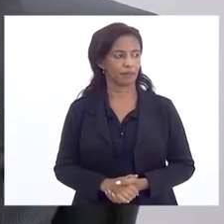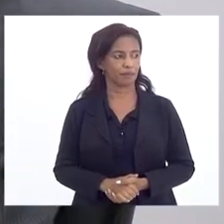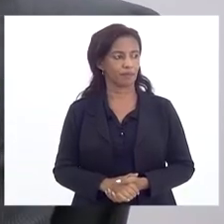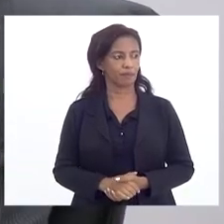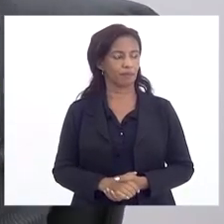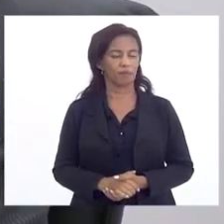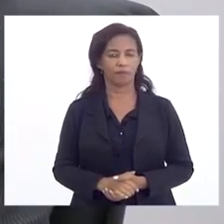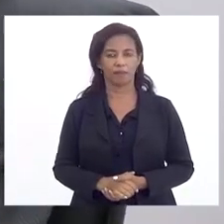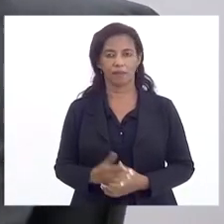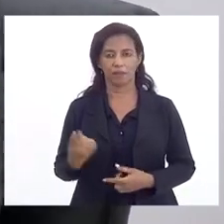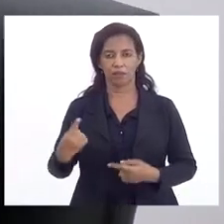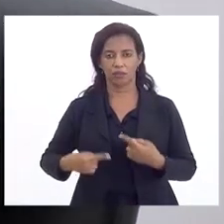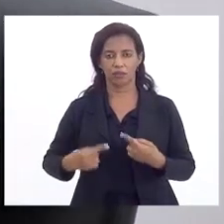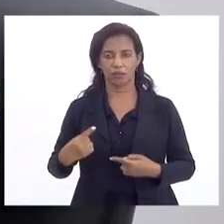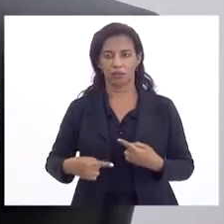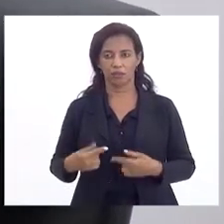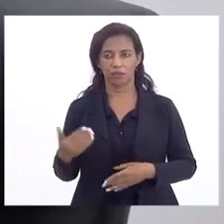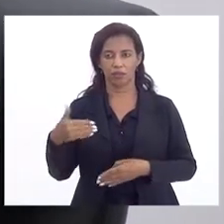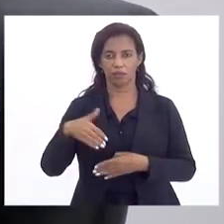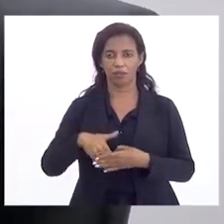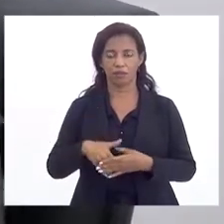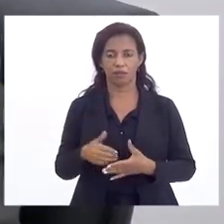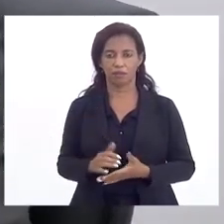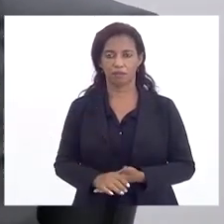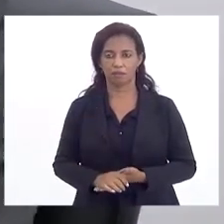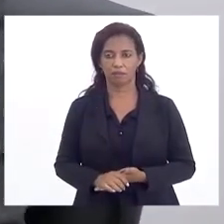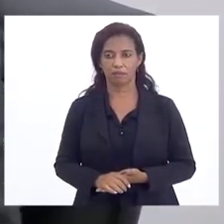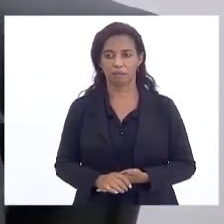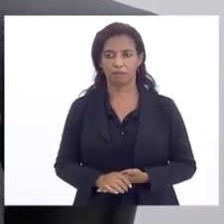Em discussão, em votação,